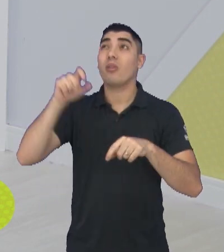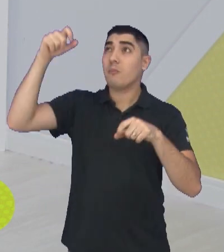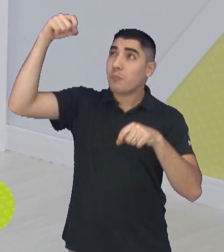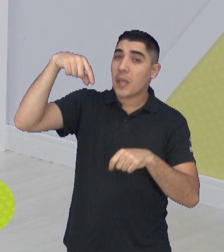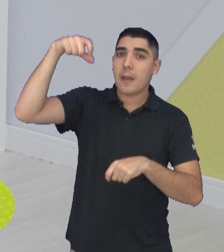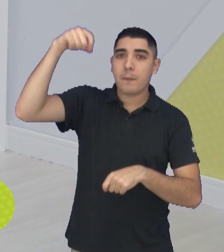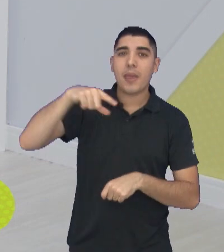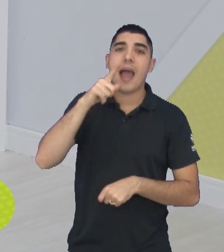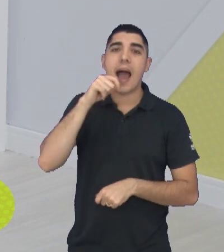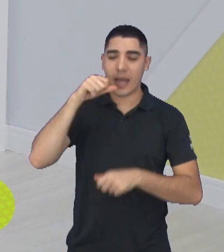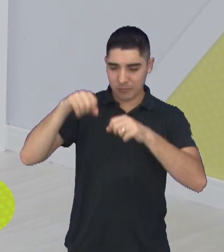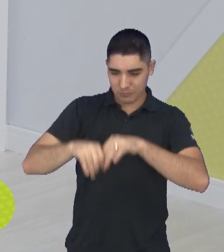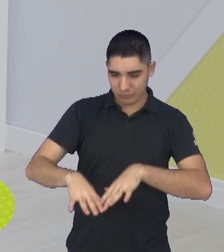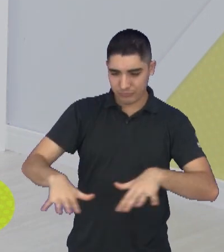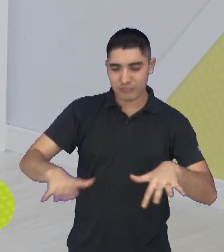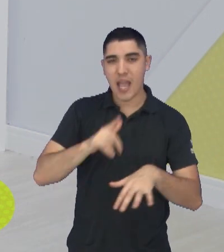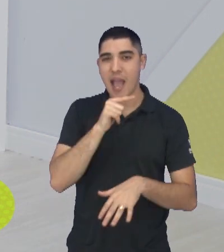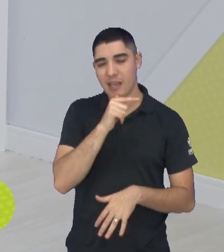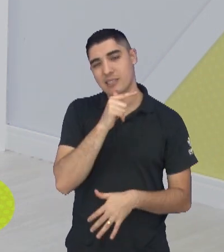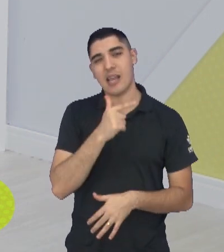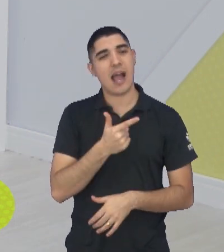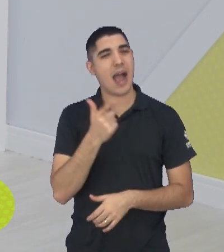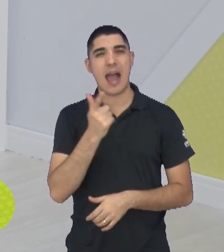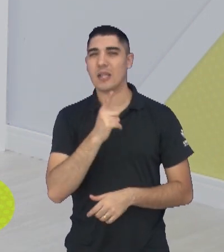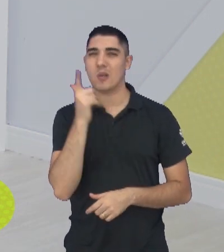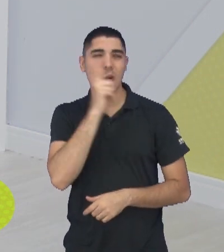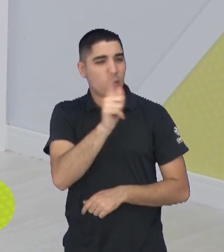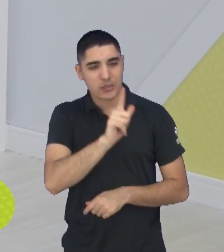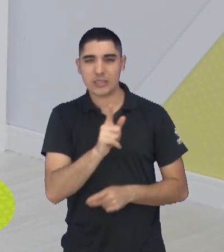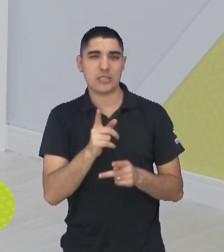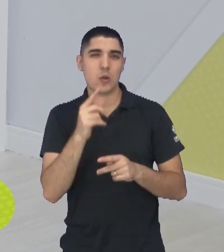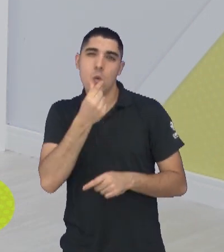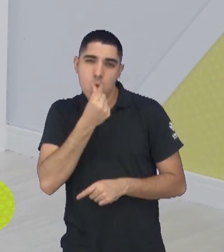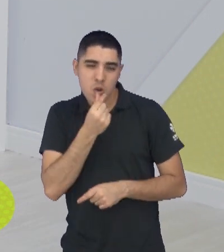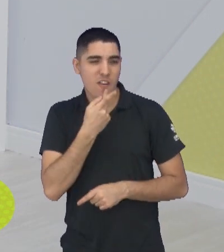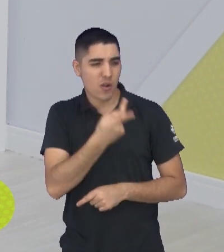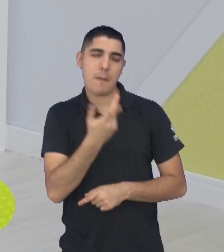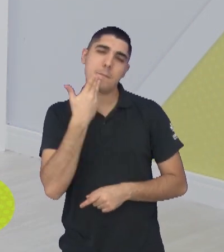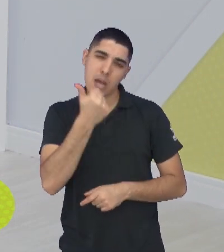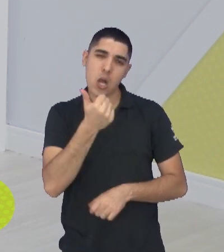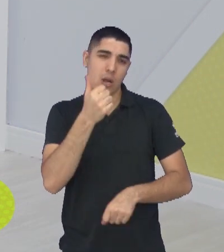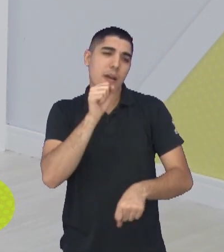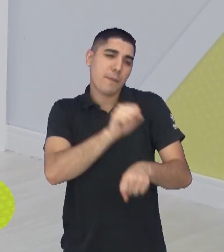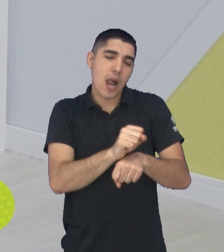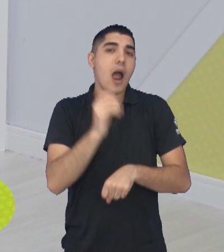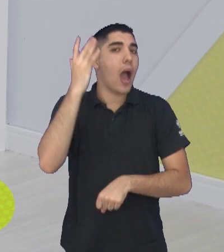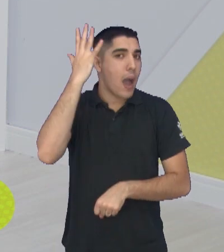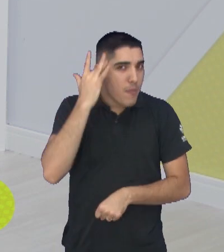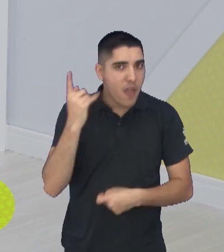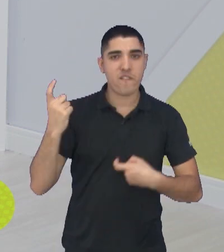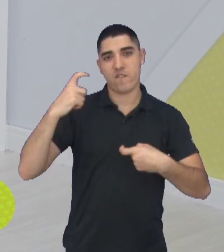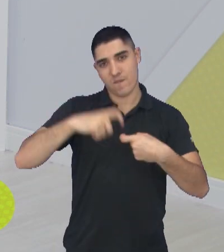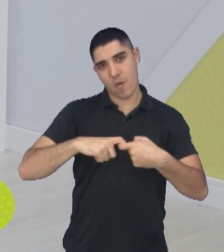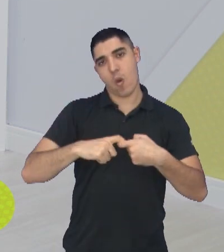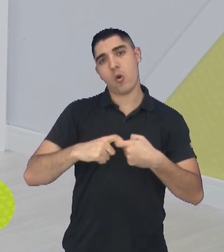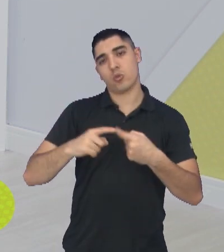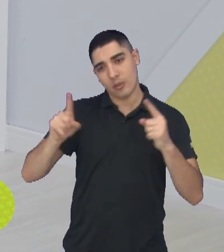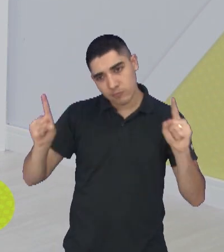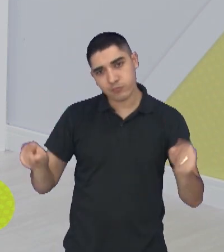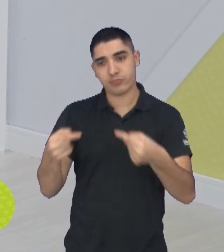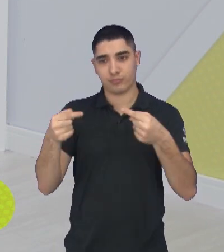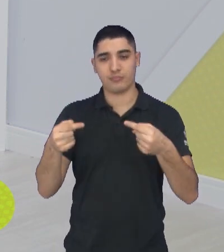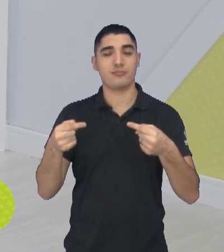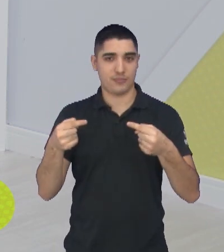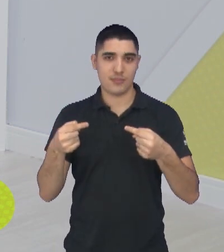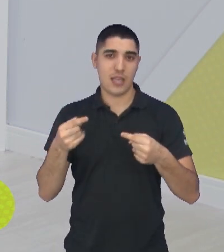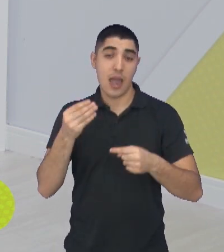Aí, não tendo mais condições, fortes chuvas, goteiras muito fortes e persistentes, acharam por bem terminar a partida, adiar